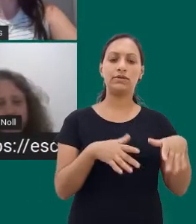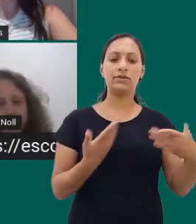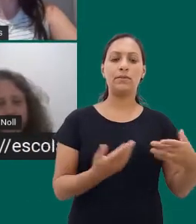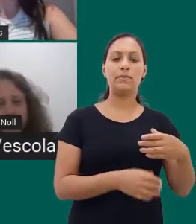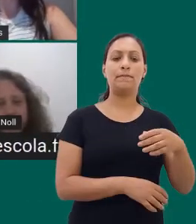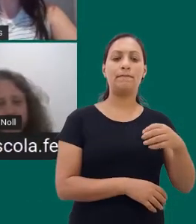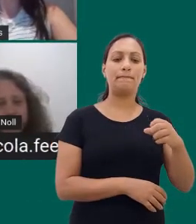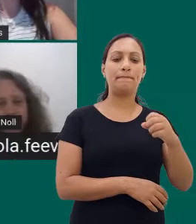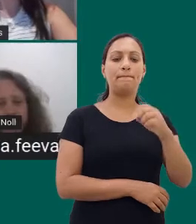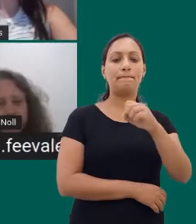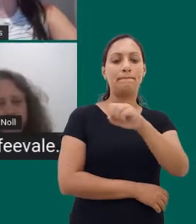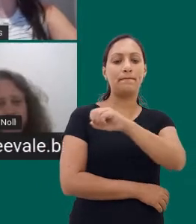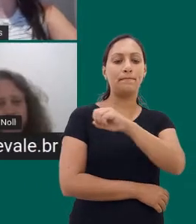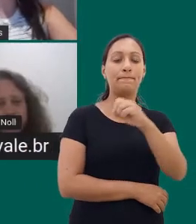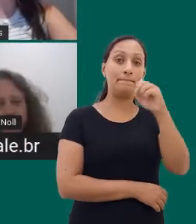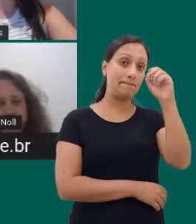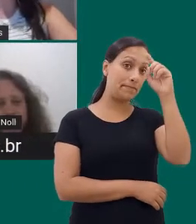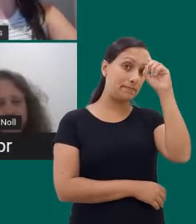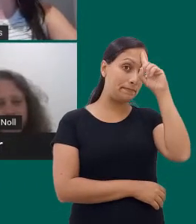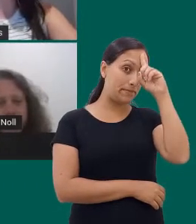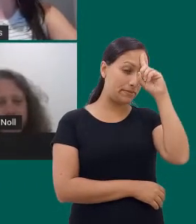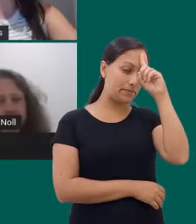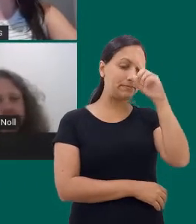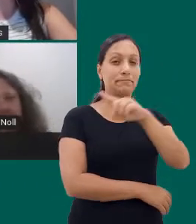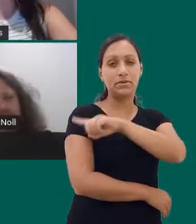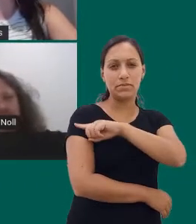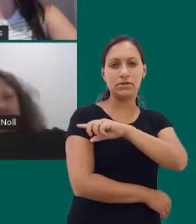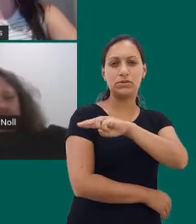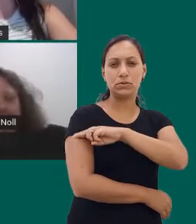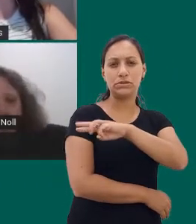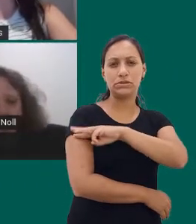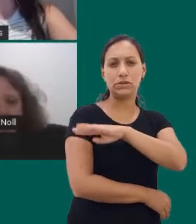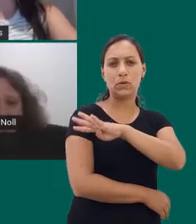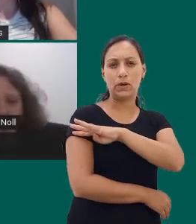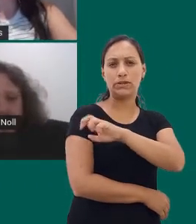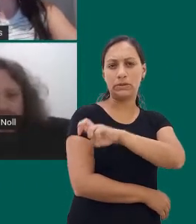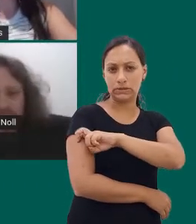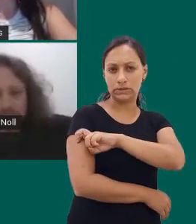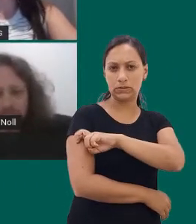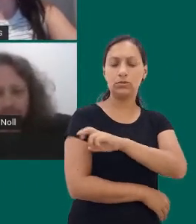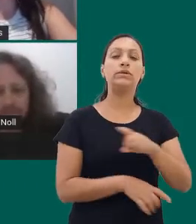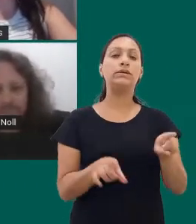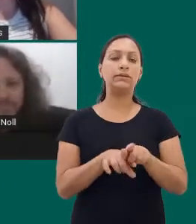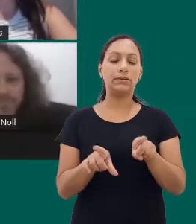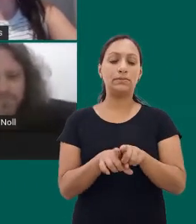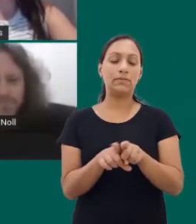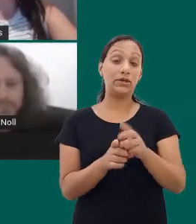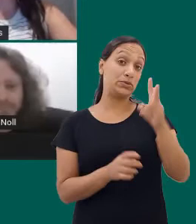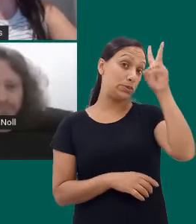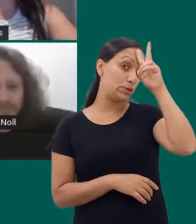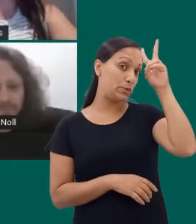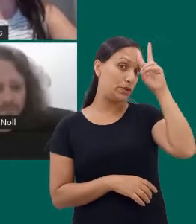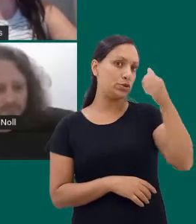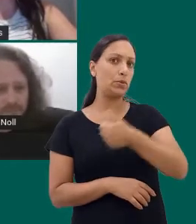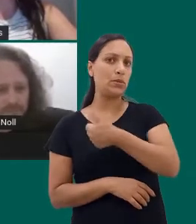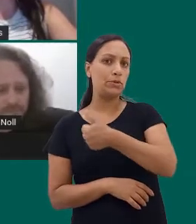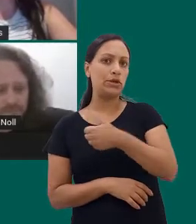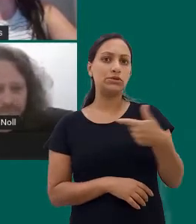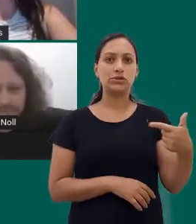segundo, terceiro, quarto e quinto ano. E sou professor nos 2 ciclos do ensino médio, primeiro e segundo ciclo do ensino